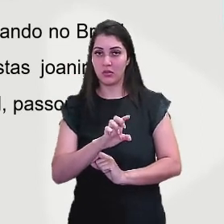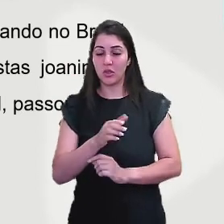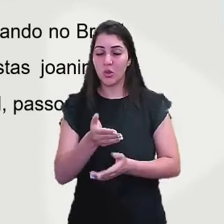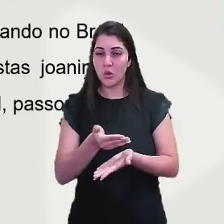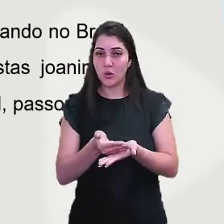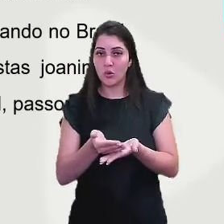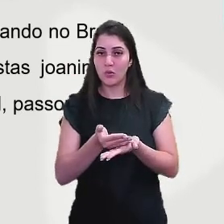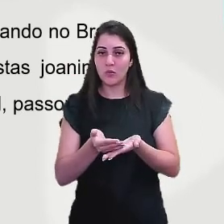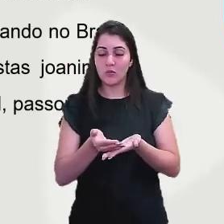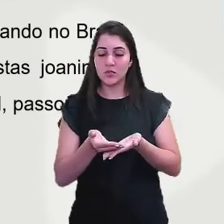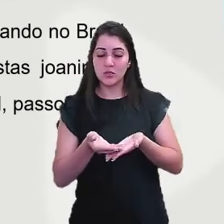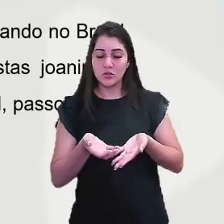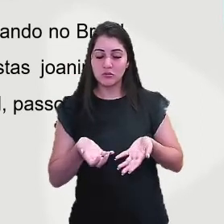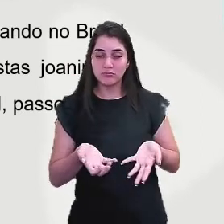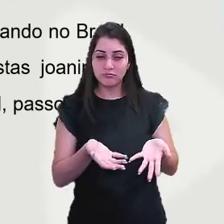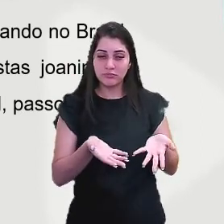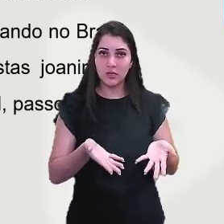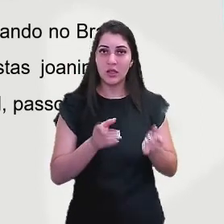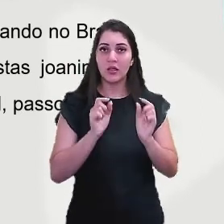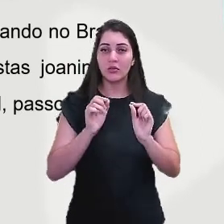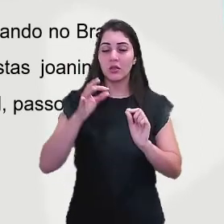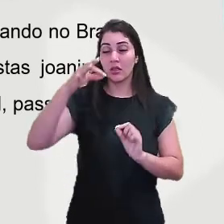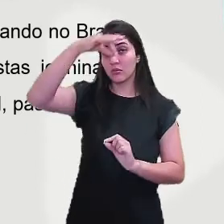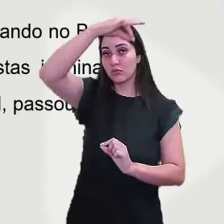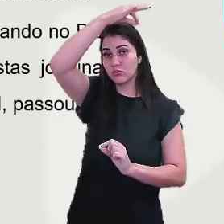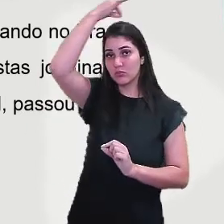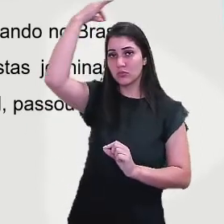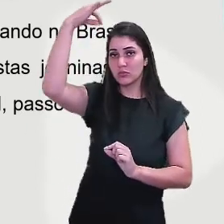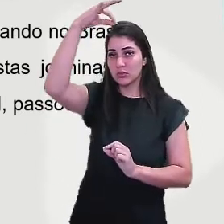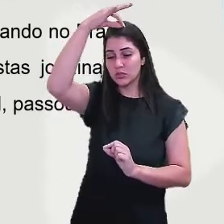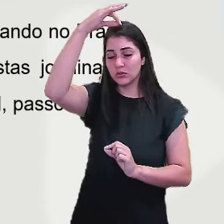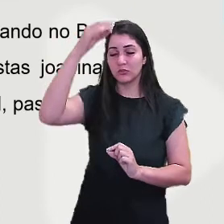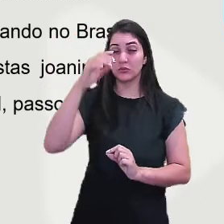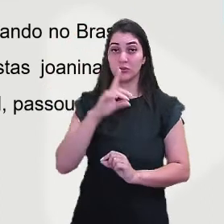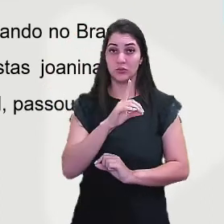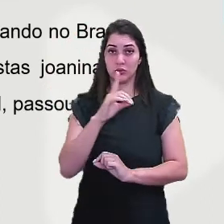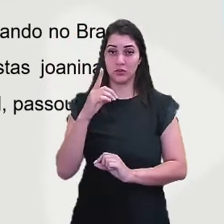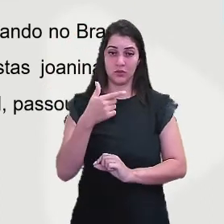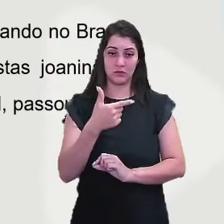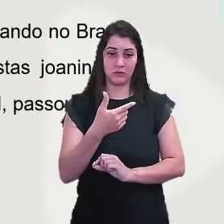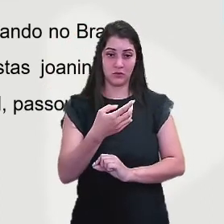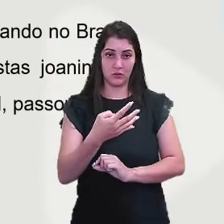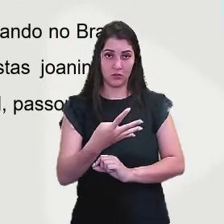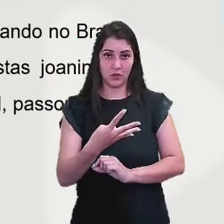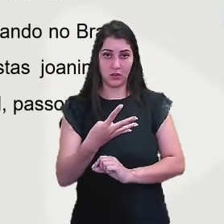a ser dedicada aos santos. No dia 24 de junho, era celebrado o